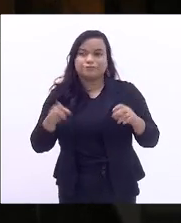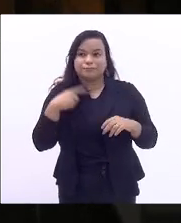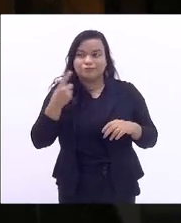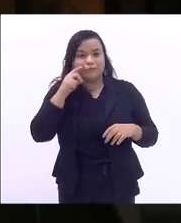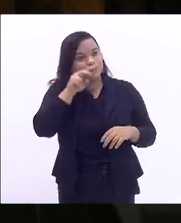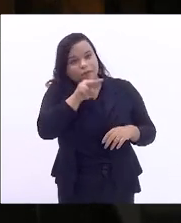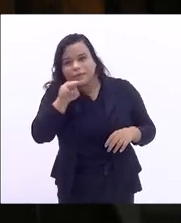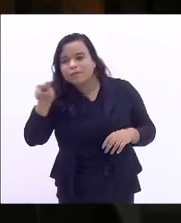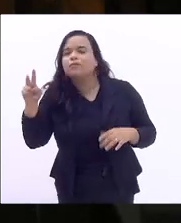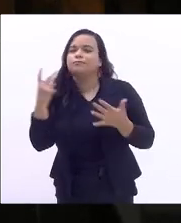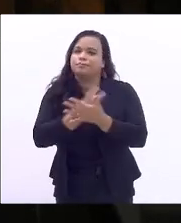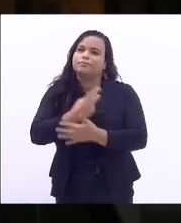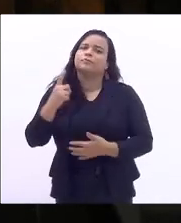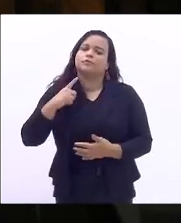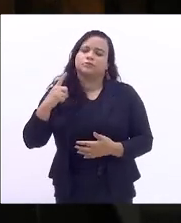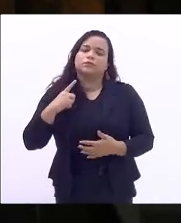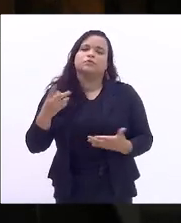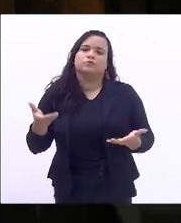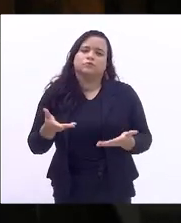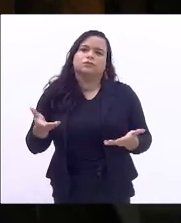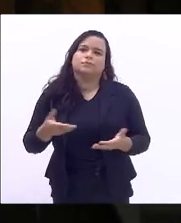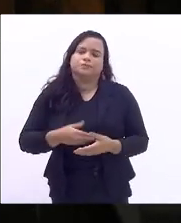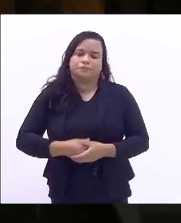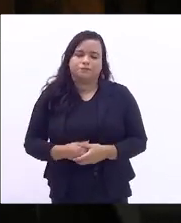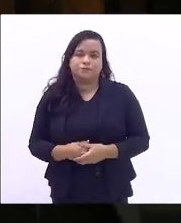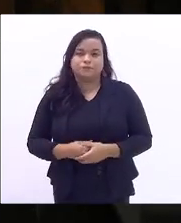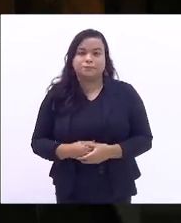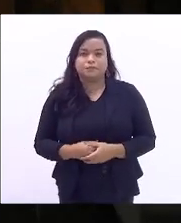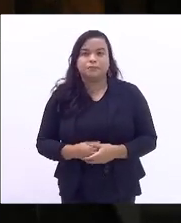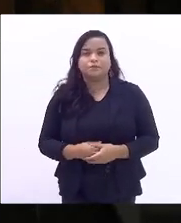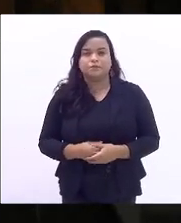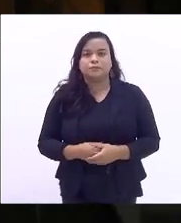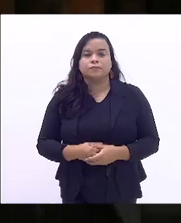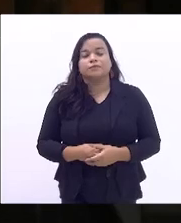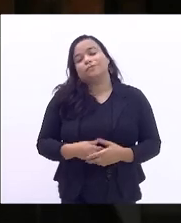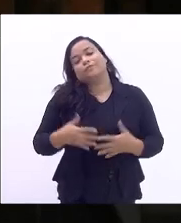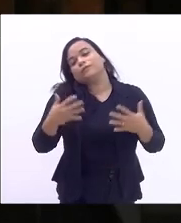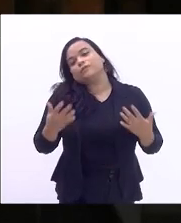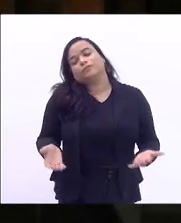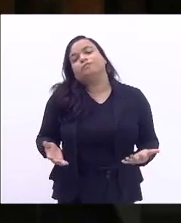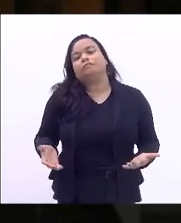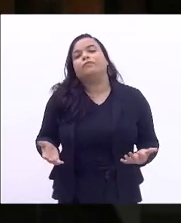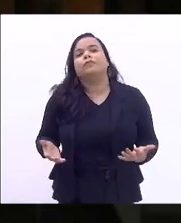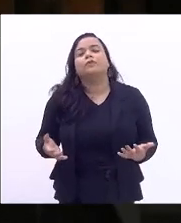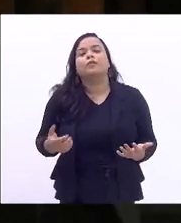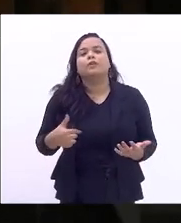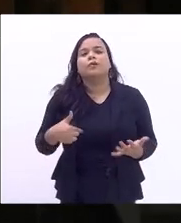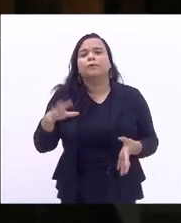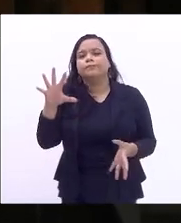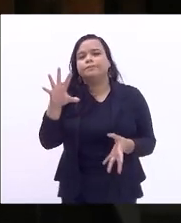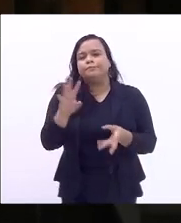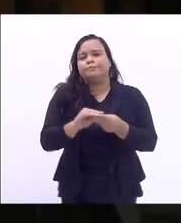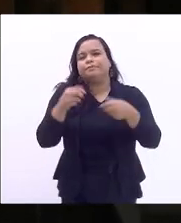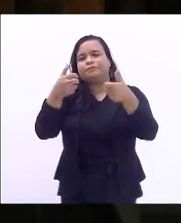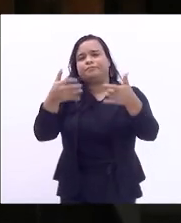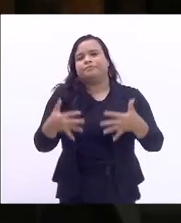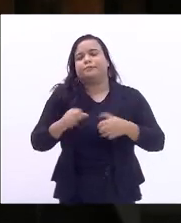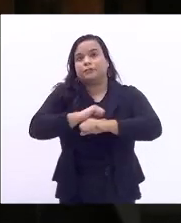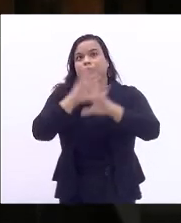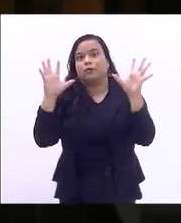gente está observando nesses tempos atuais então o que que eu tô querendo dizer